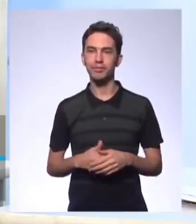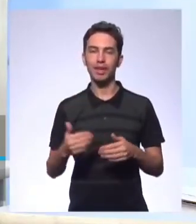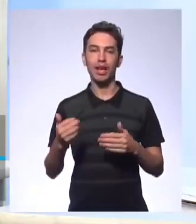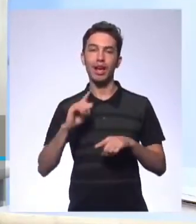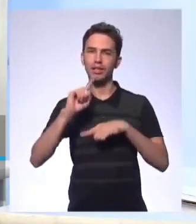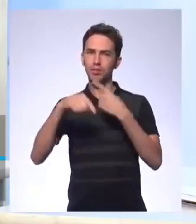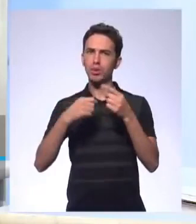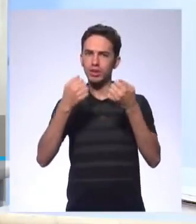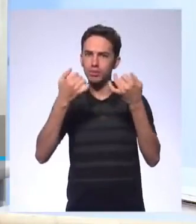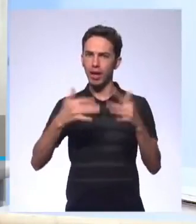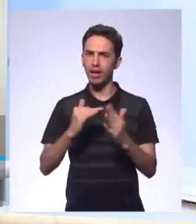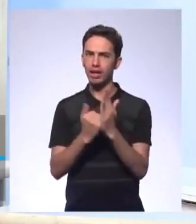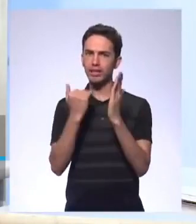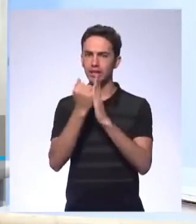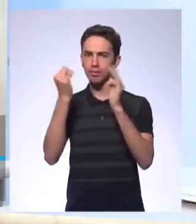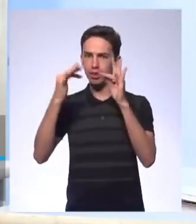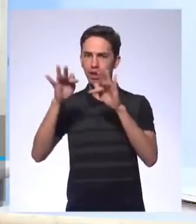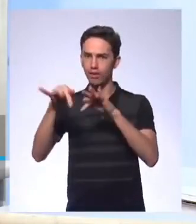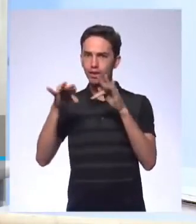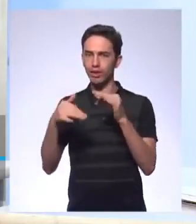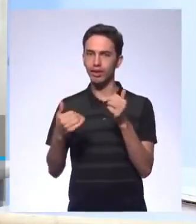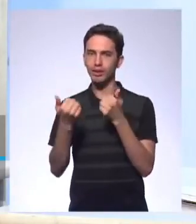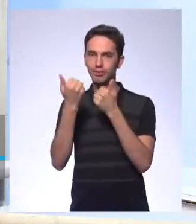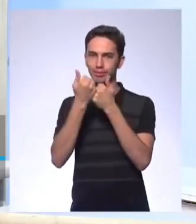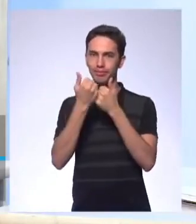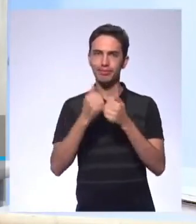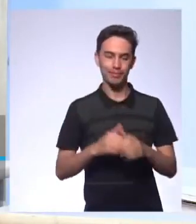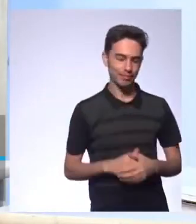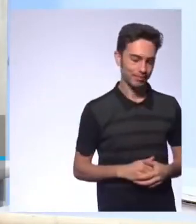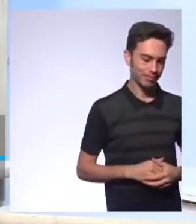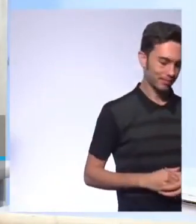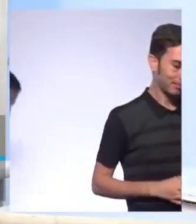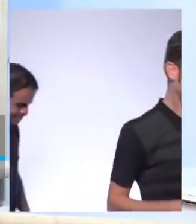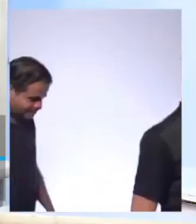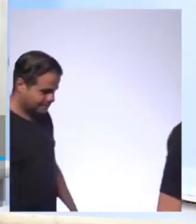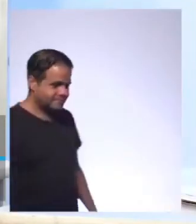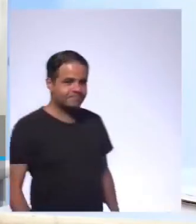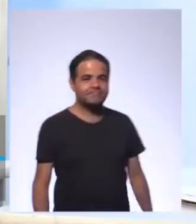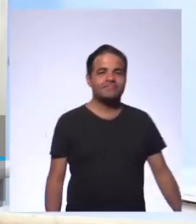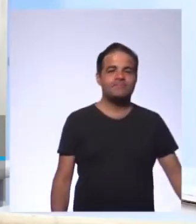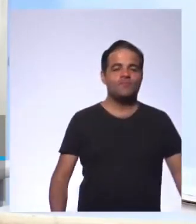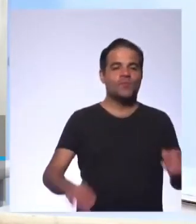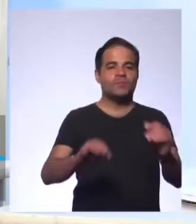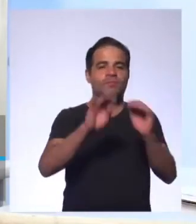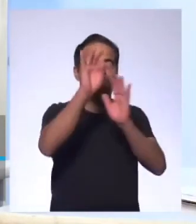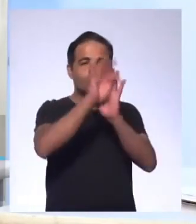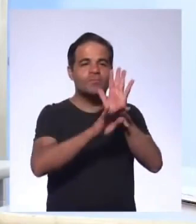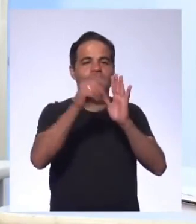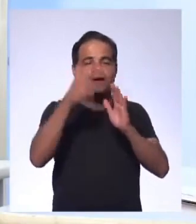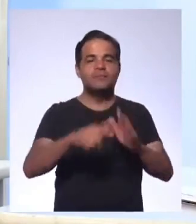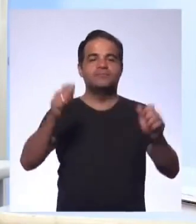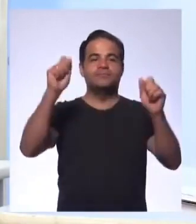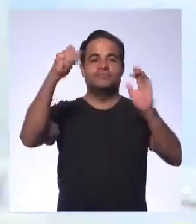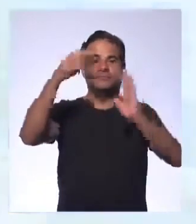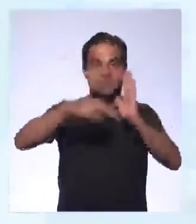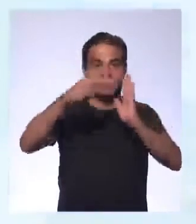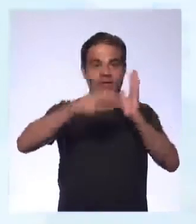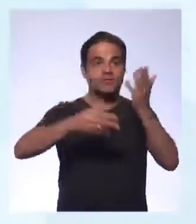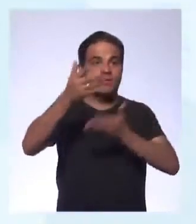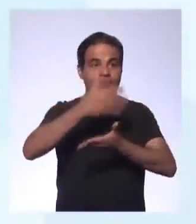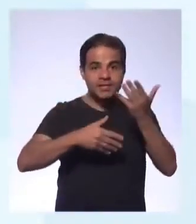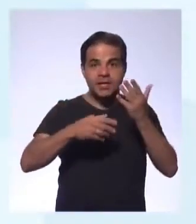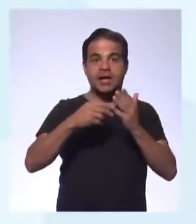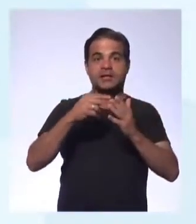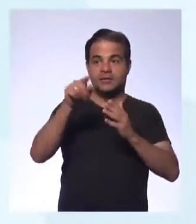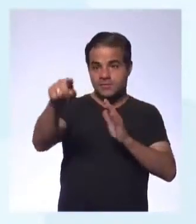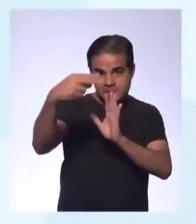o feudalismo, certo? No texto não, na tela para vocês mais um texto, vamos ler. Leitura compartilhada, eu leio aqui, vocês